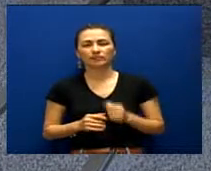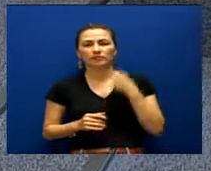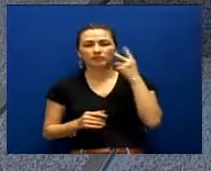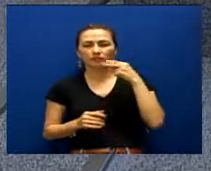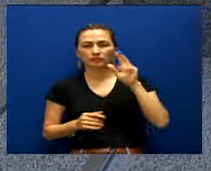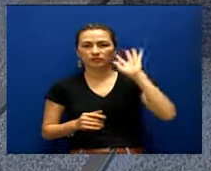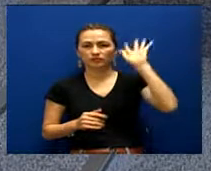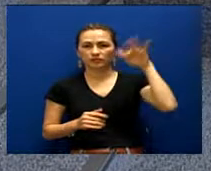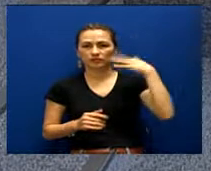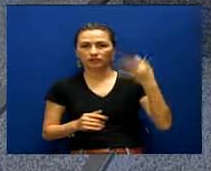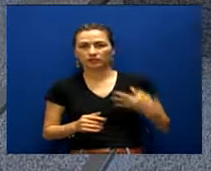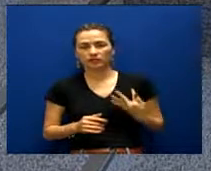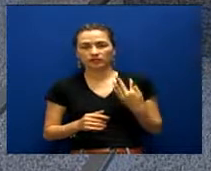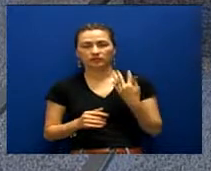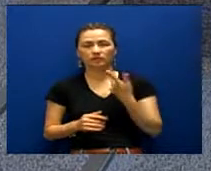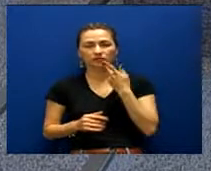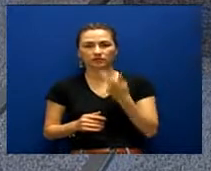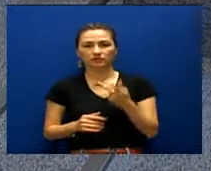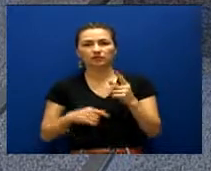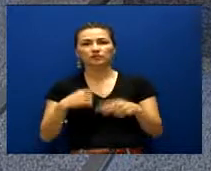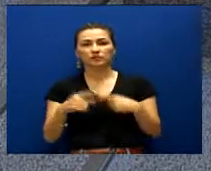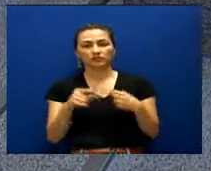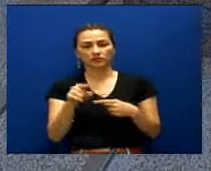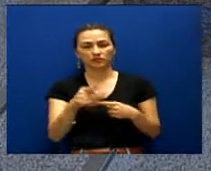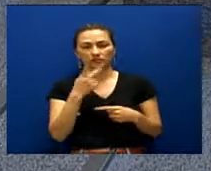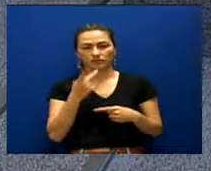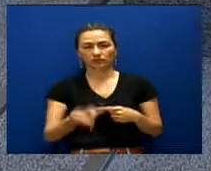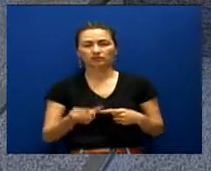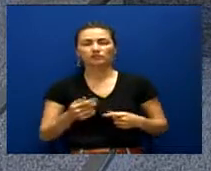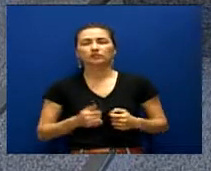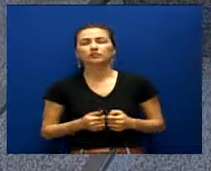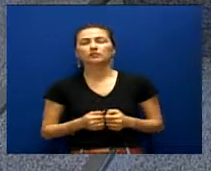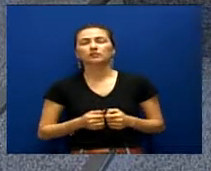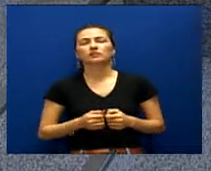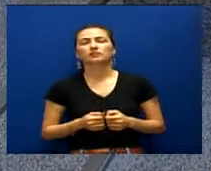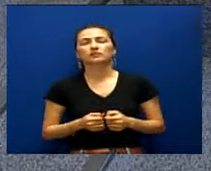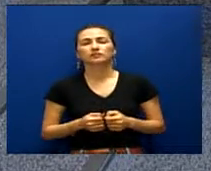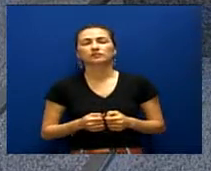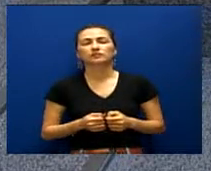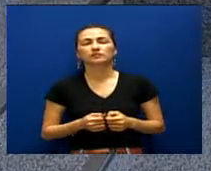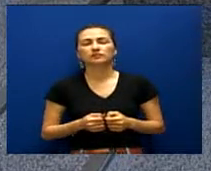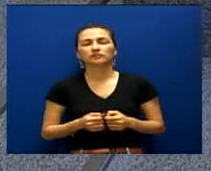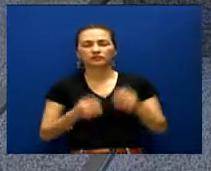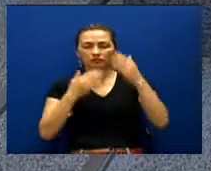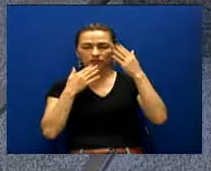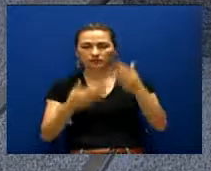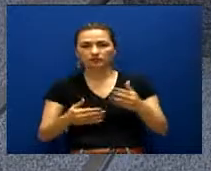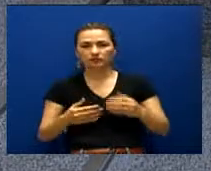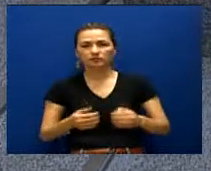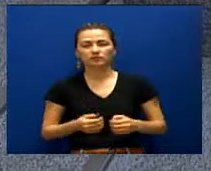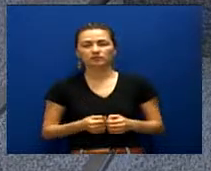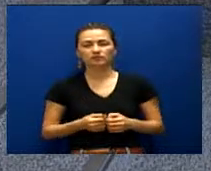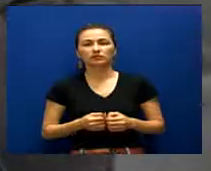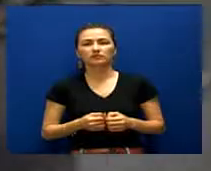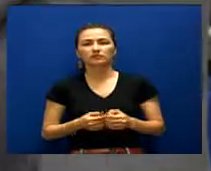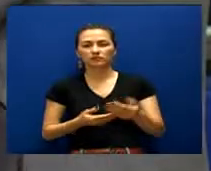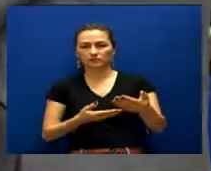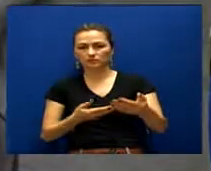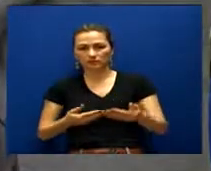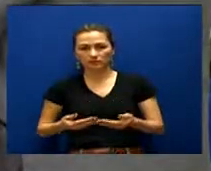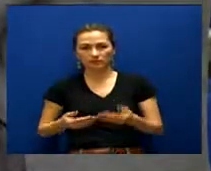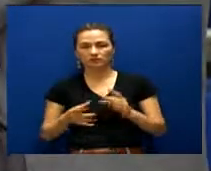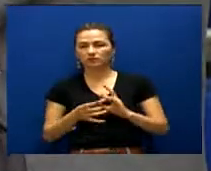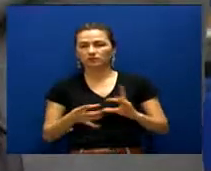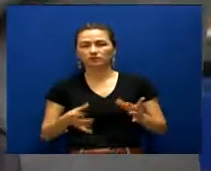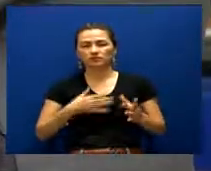vereadora Fernanda. Obrigado, senhor presidente. Meu querido padre Flávio, seja bem-vindo mais uma vez